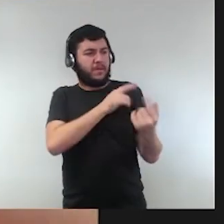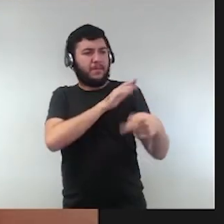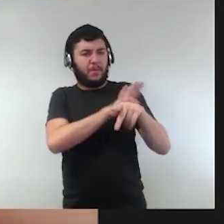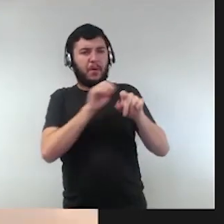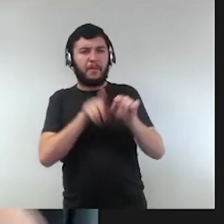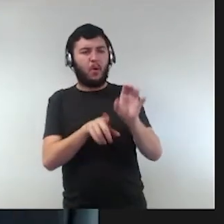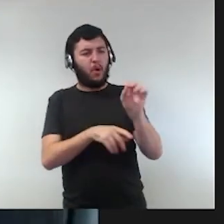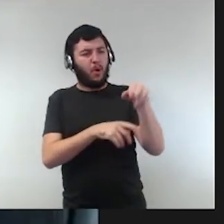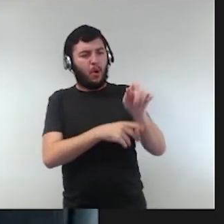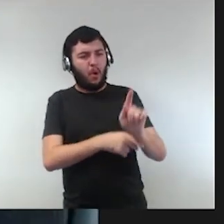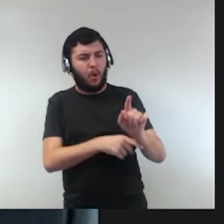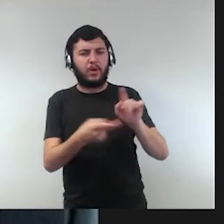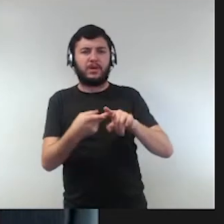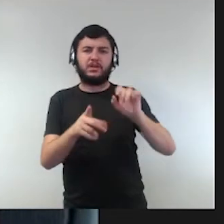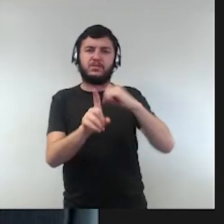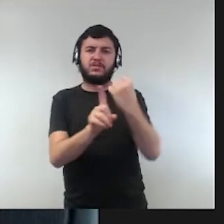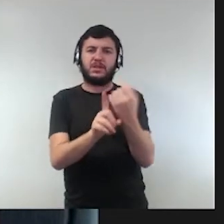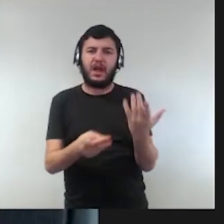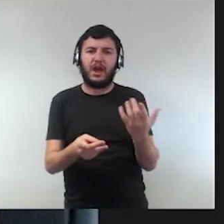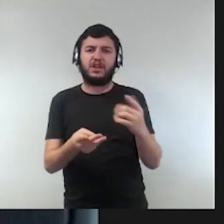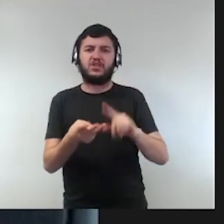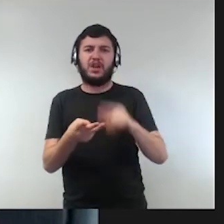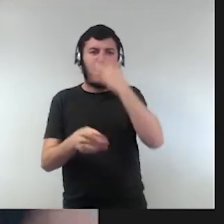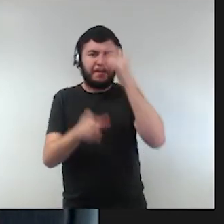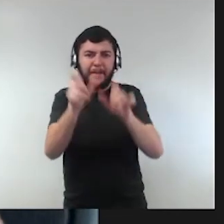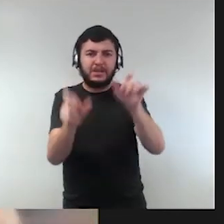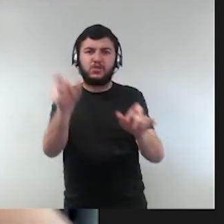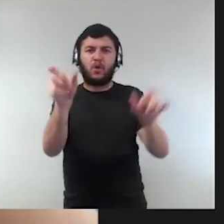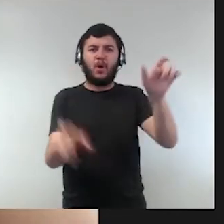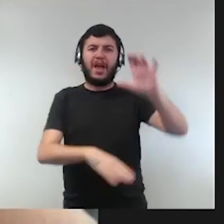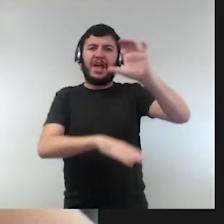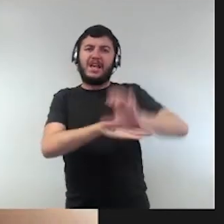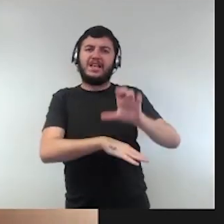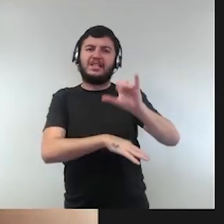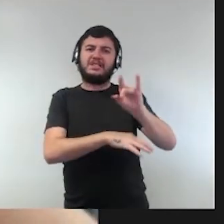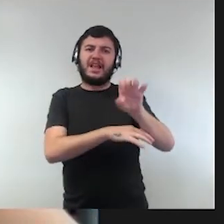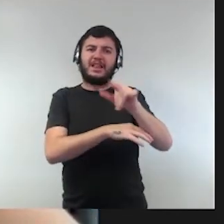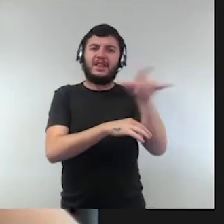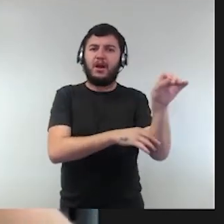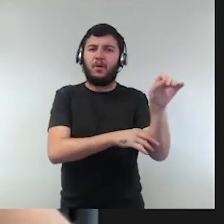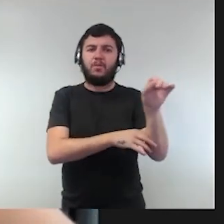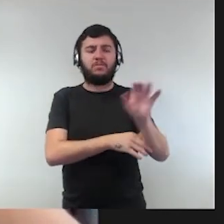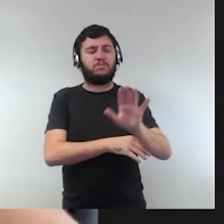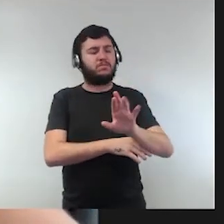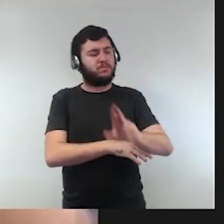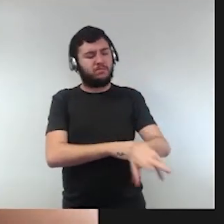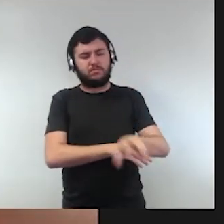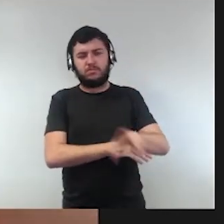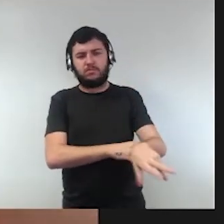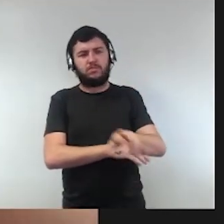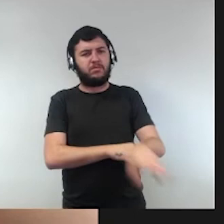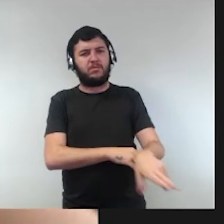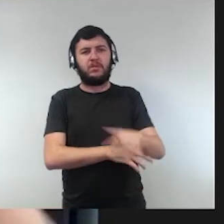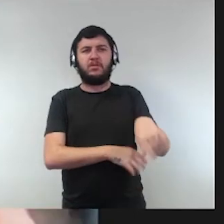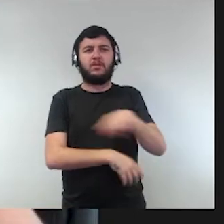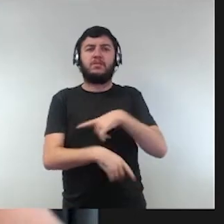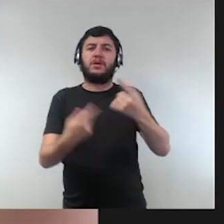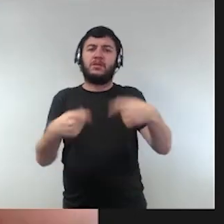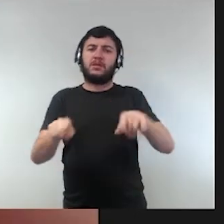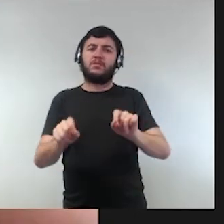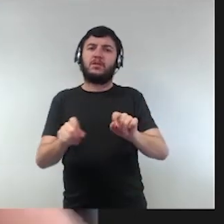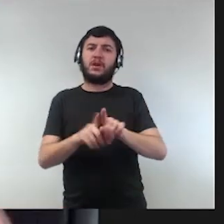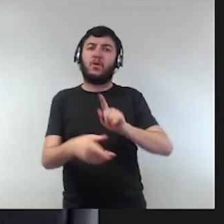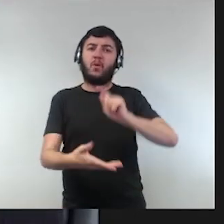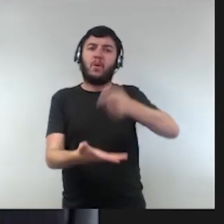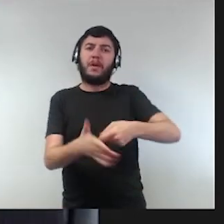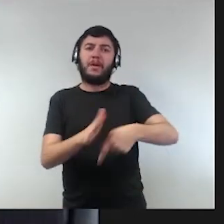civil organizada? São os cidadãos? Não, nós precisamos cobrar do poder público essa rubrica orçamentária